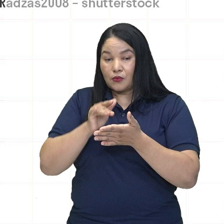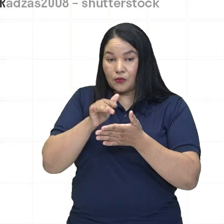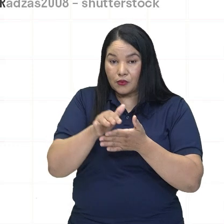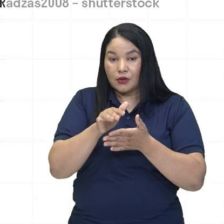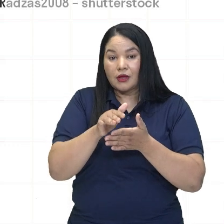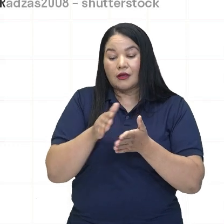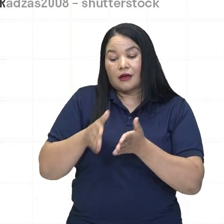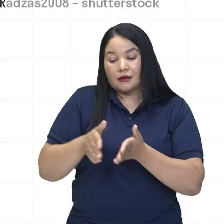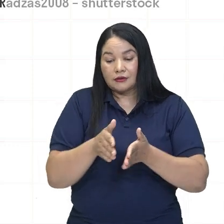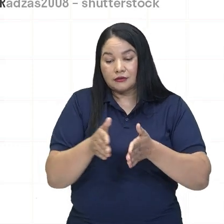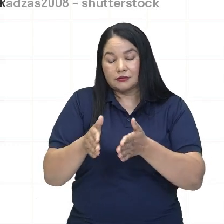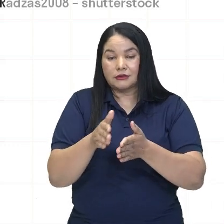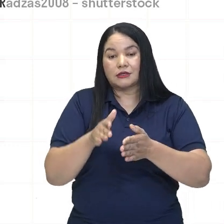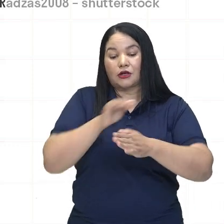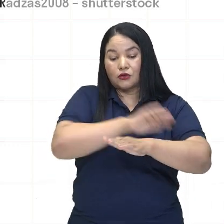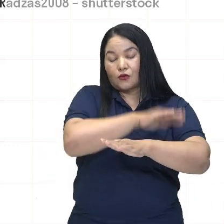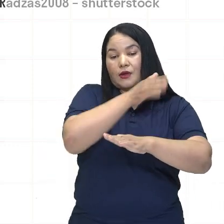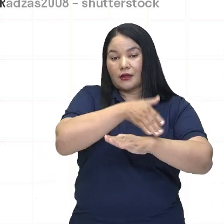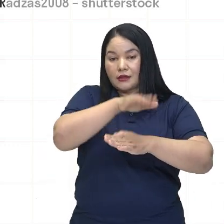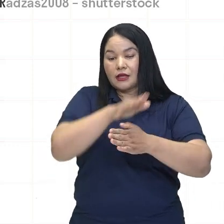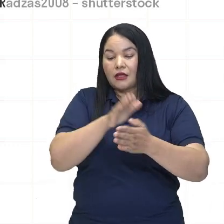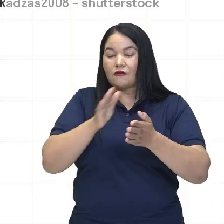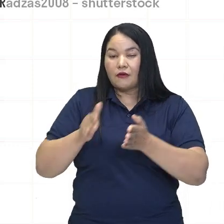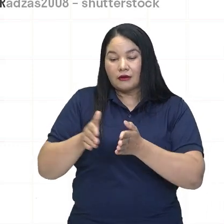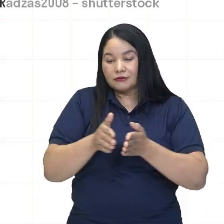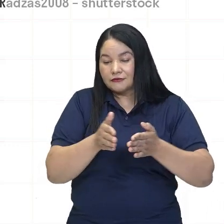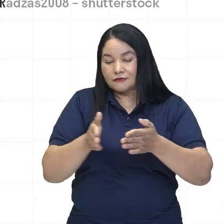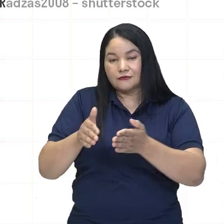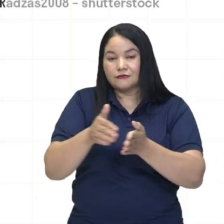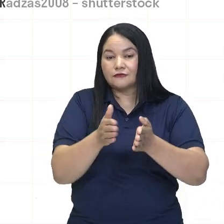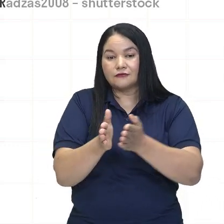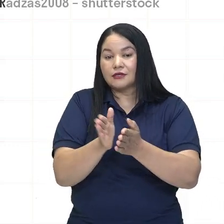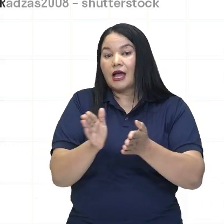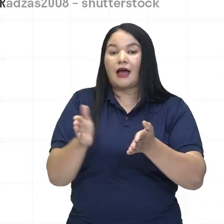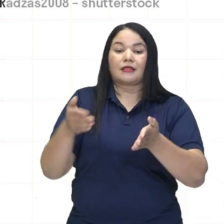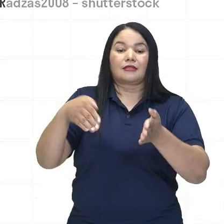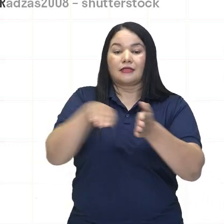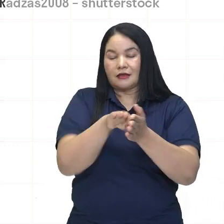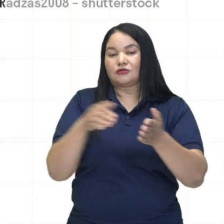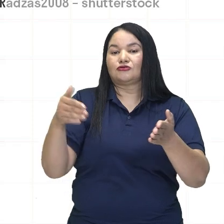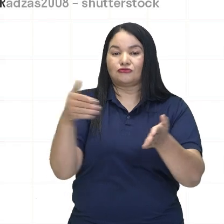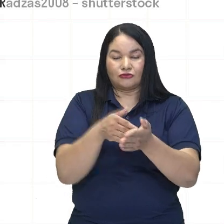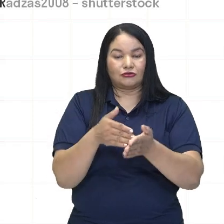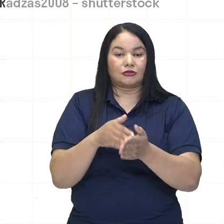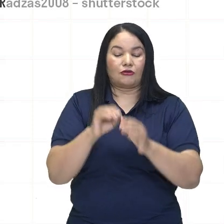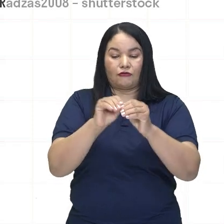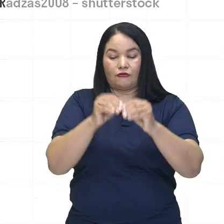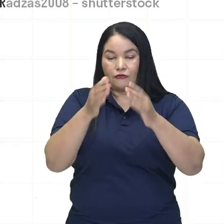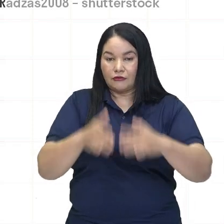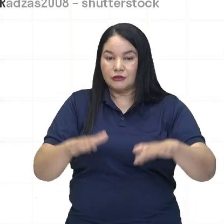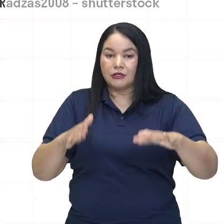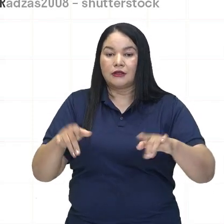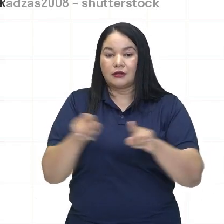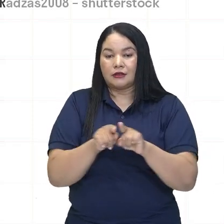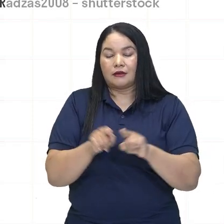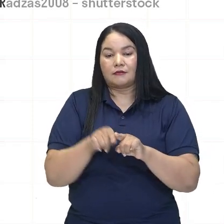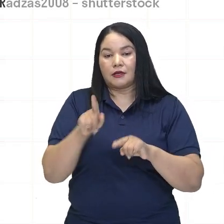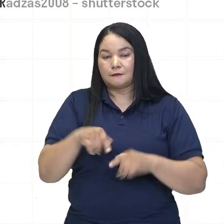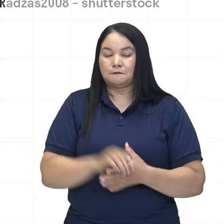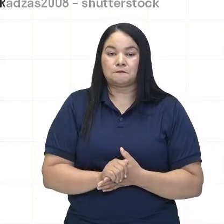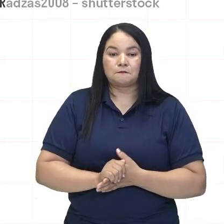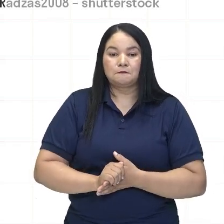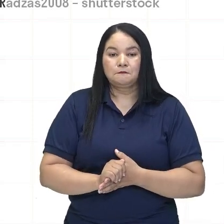do relevo, até se direcionar ali ao oceano, que é o exemplo da bacia